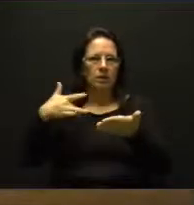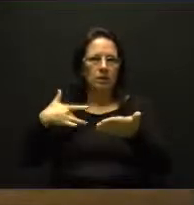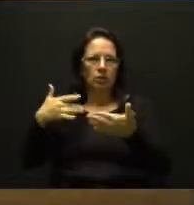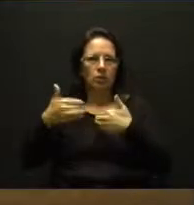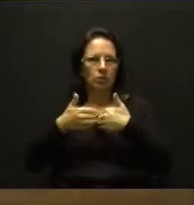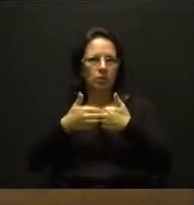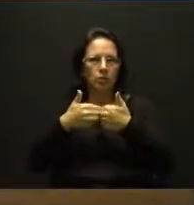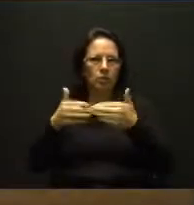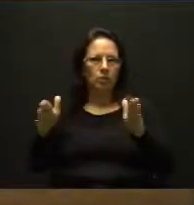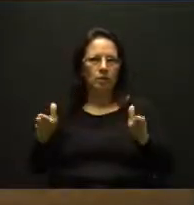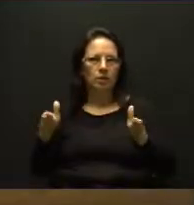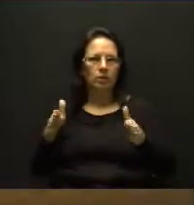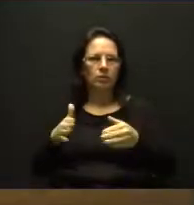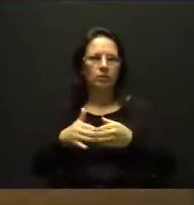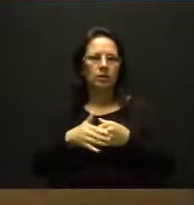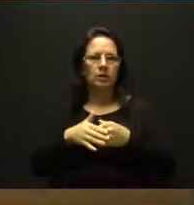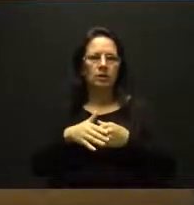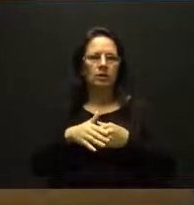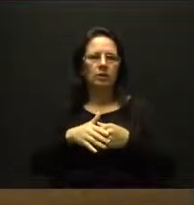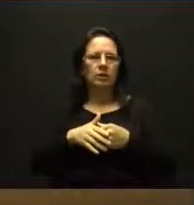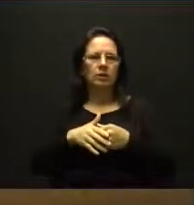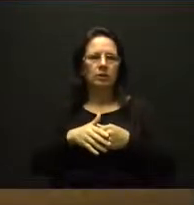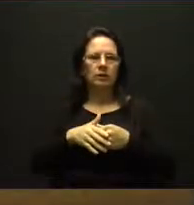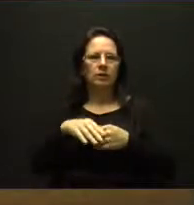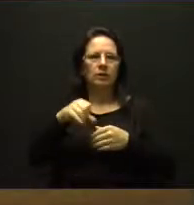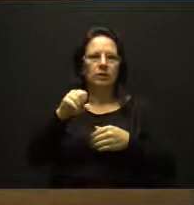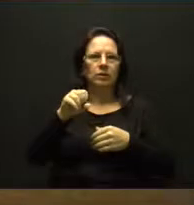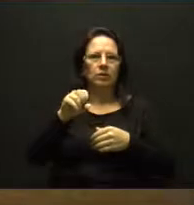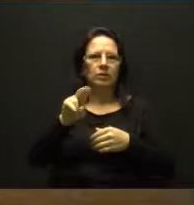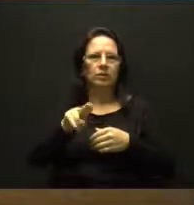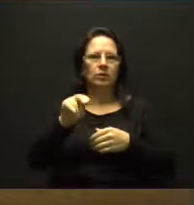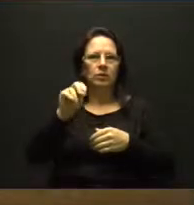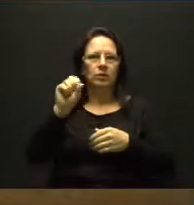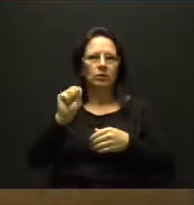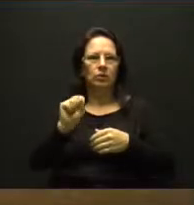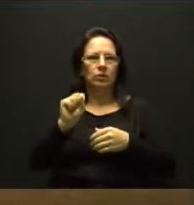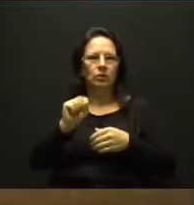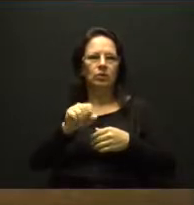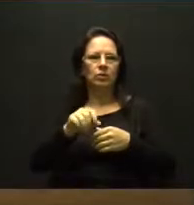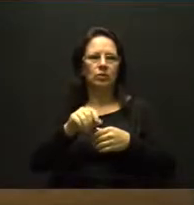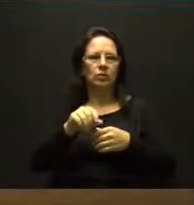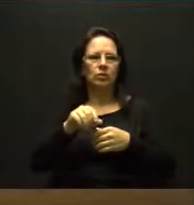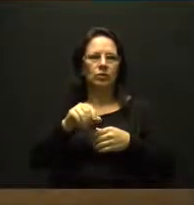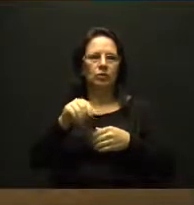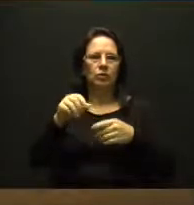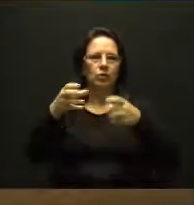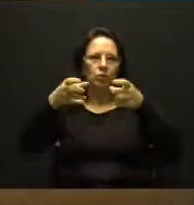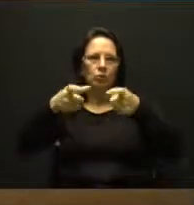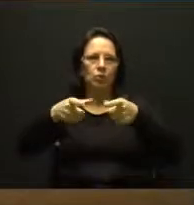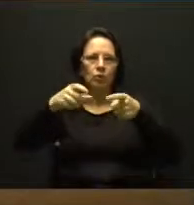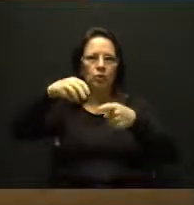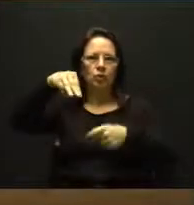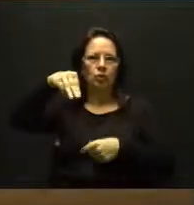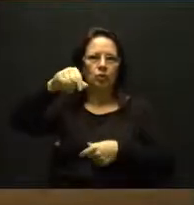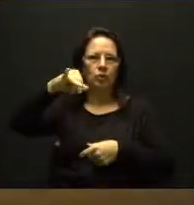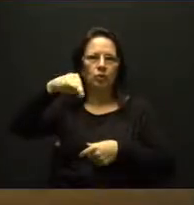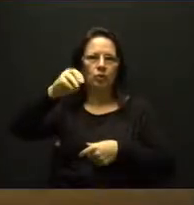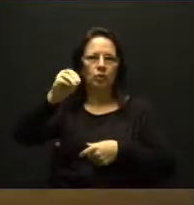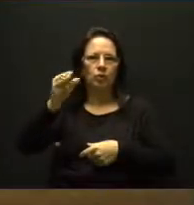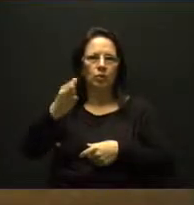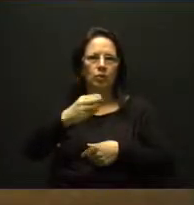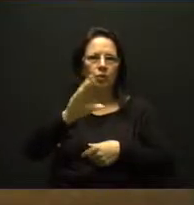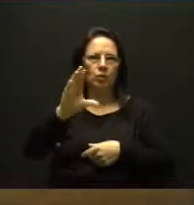reinauguração da unidade básica de saúde do conjunto mário covas ao engano seria dia 30